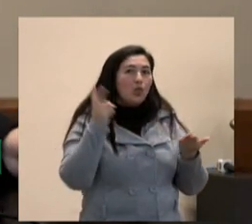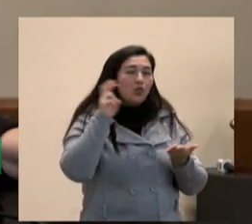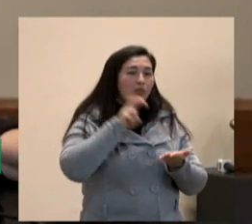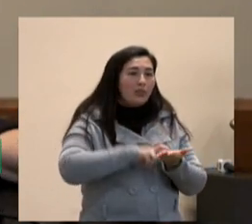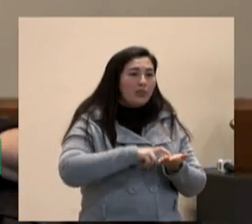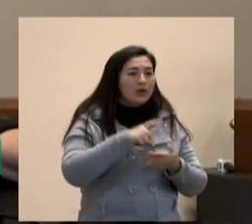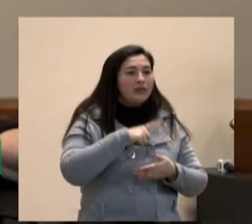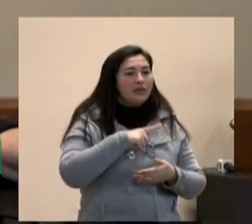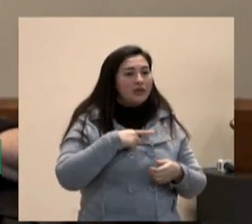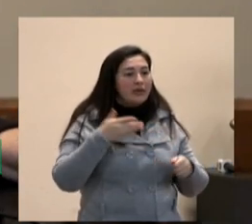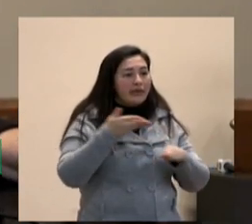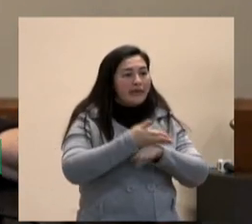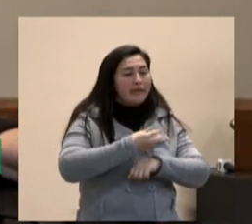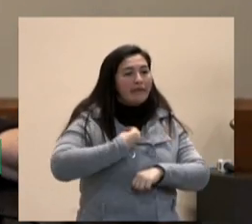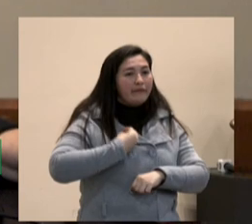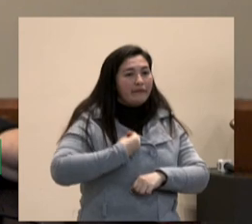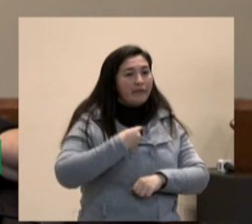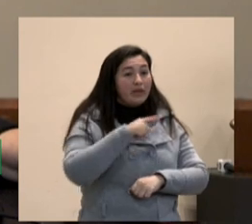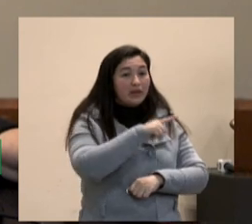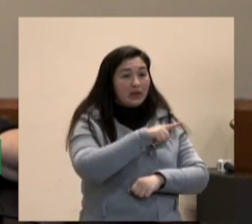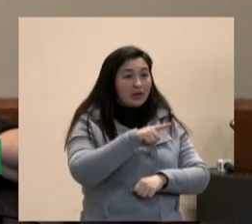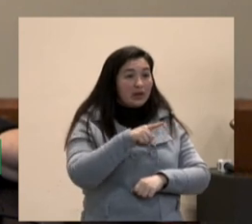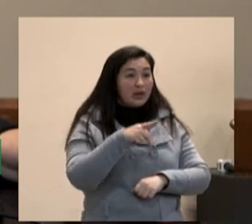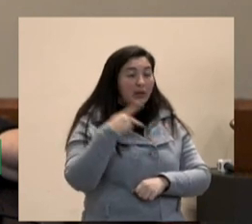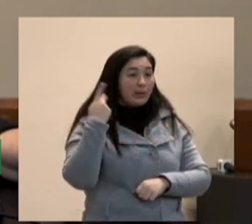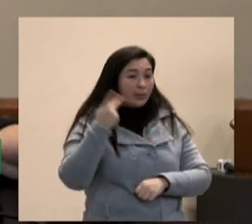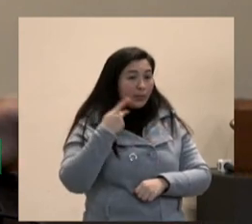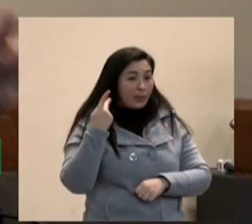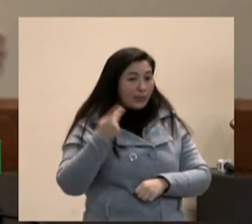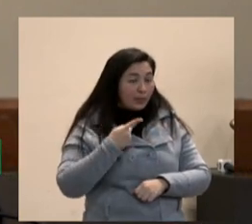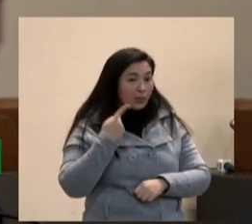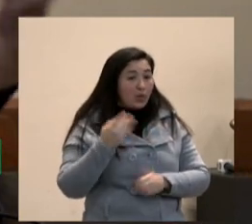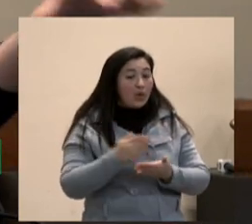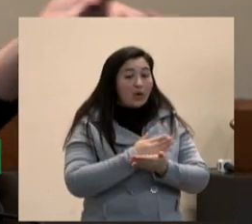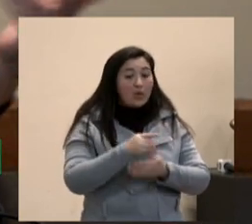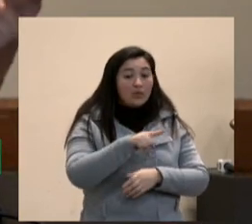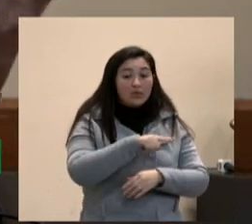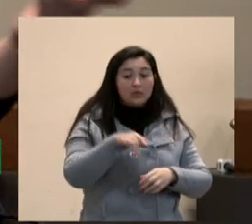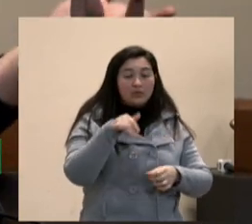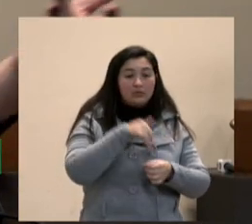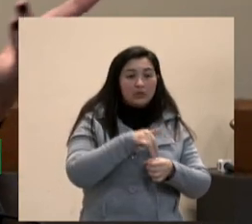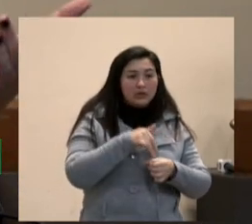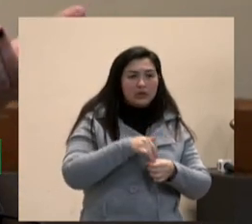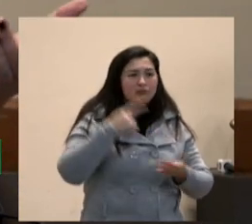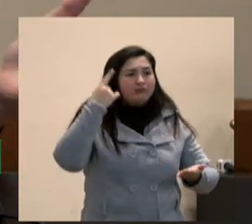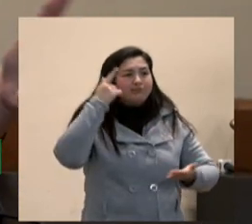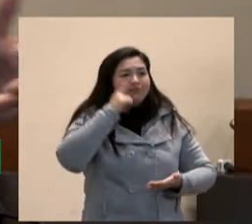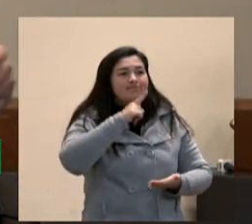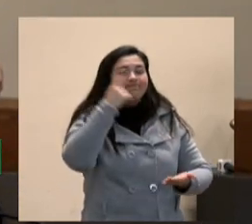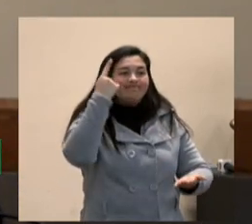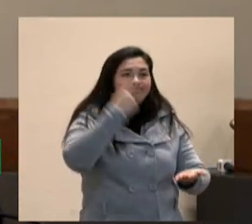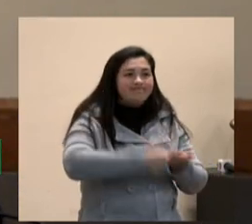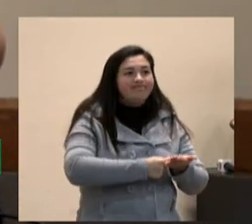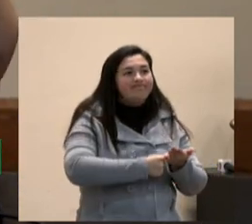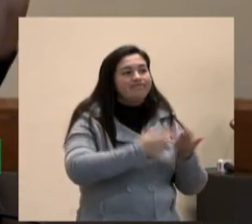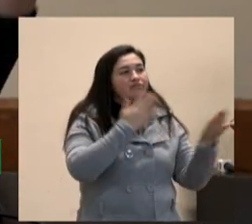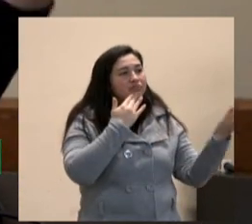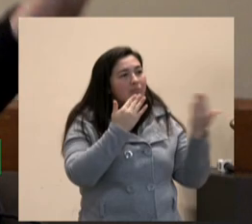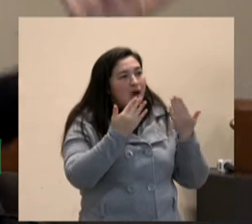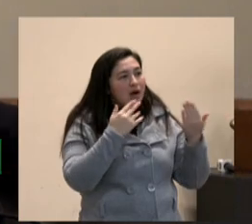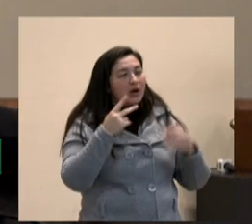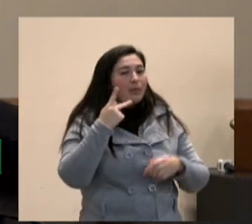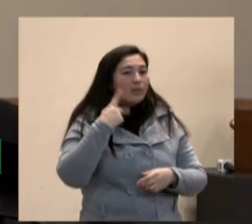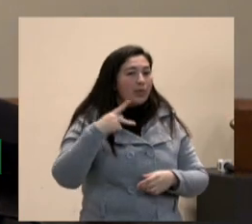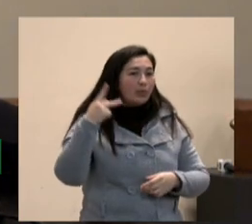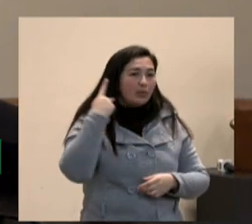gente tinha aqui a presença do promotor, porque em alguns municípios se tem conseguido estabelecer esse diálogo com a promotoria, com o